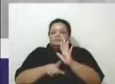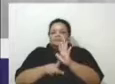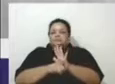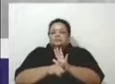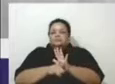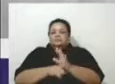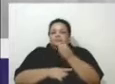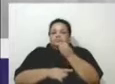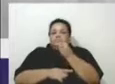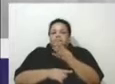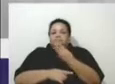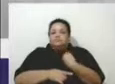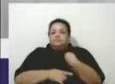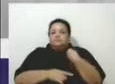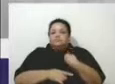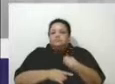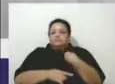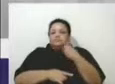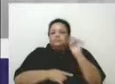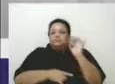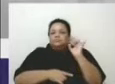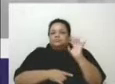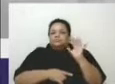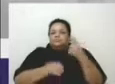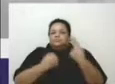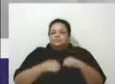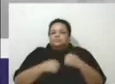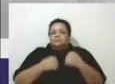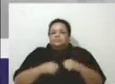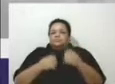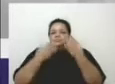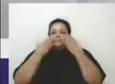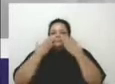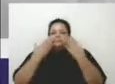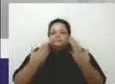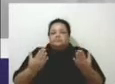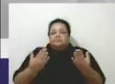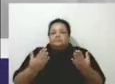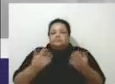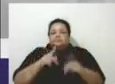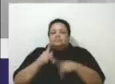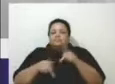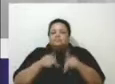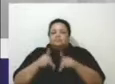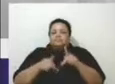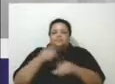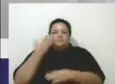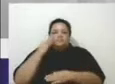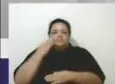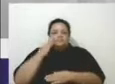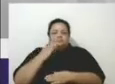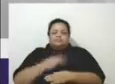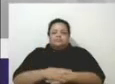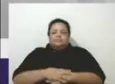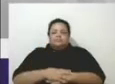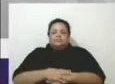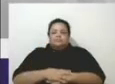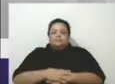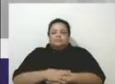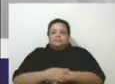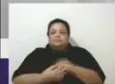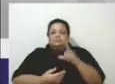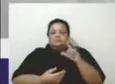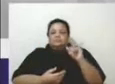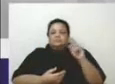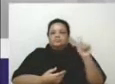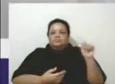já existe só precisa ser colocado em evidência mas para que a população entenda eh A Liga do Bem assim